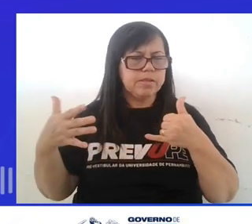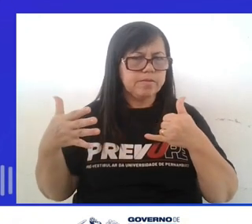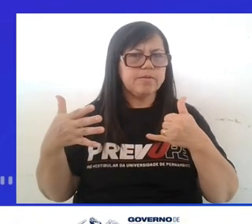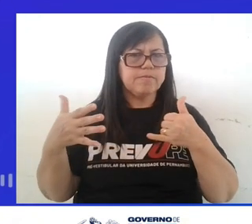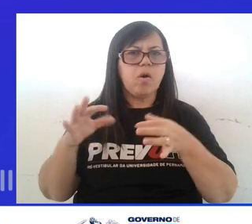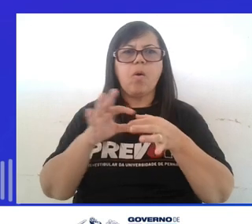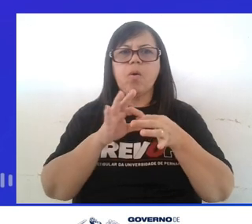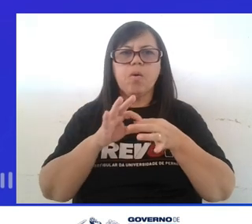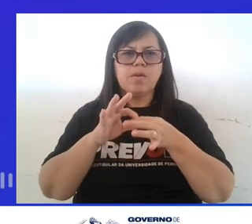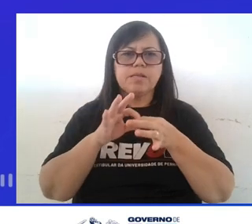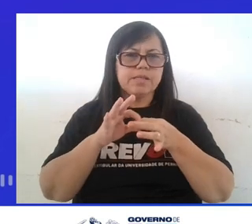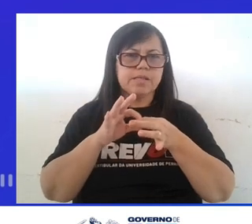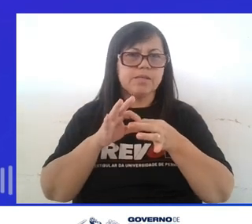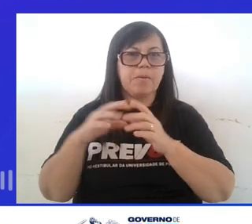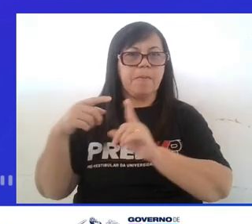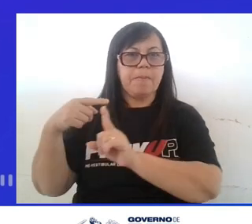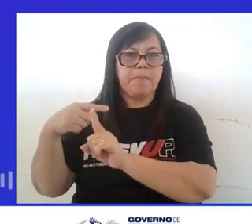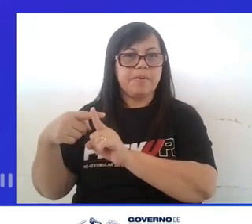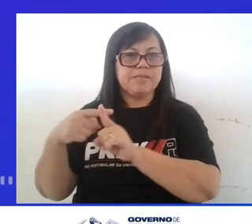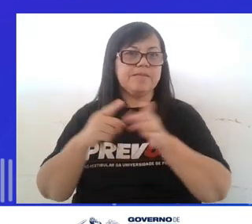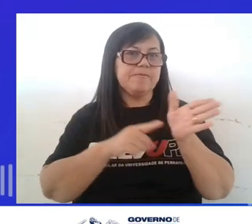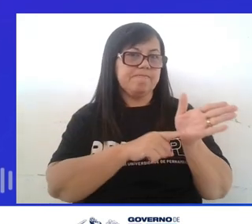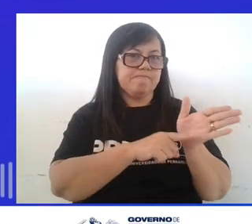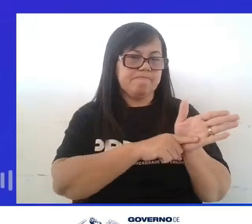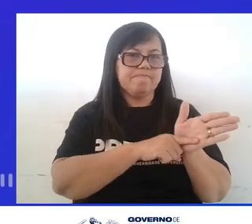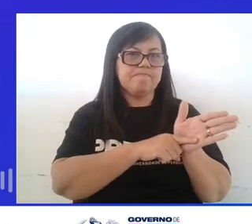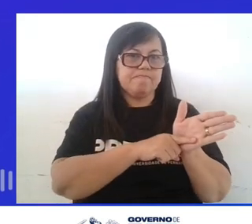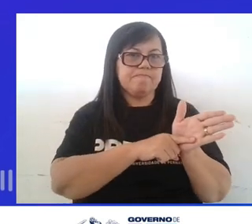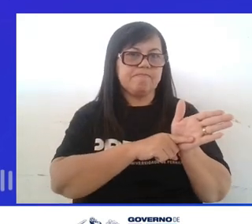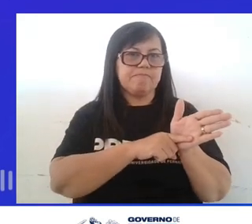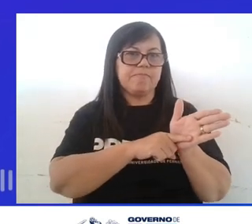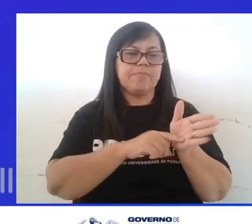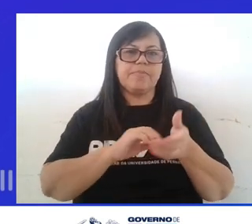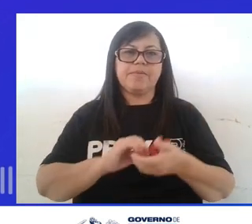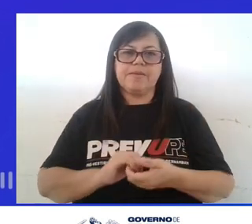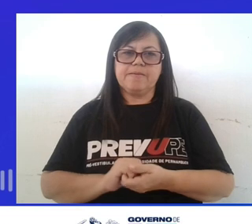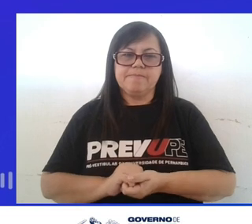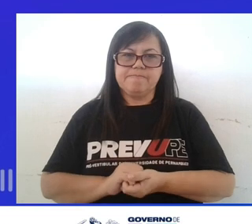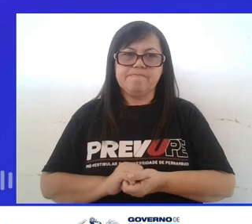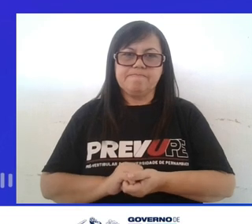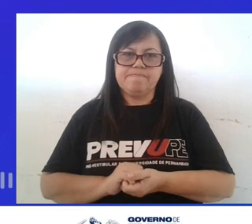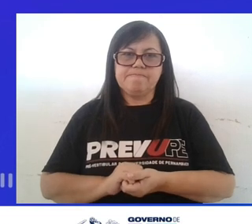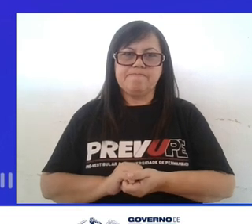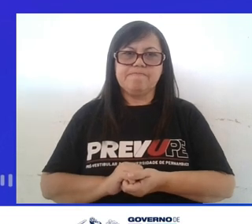dessa bateria, o polo positivo e o polo negativo.